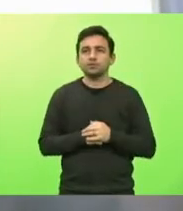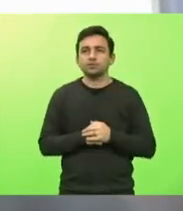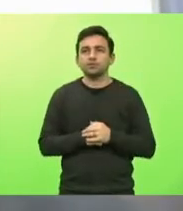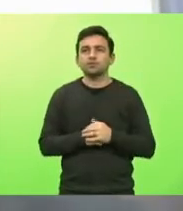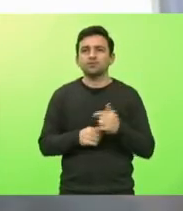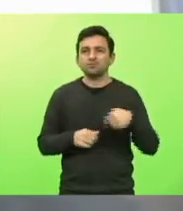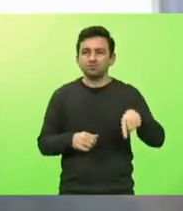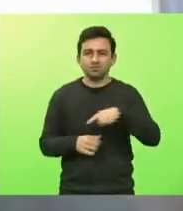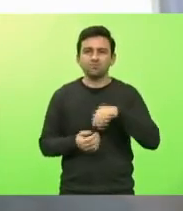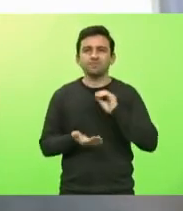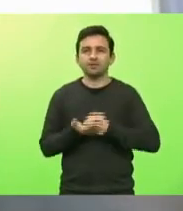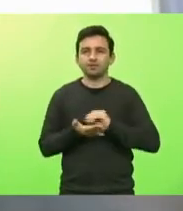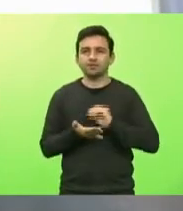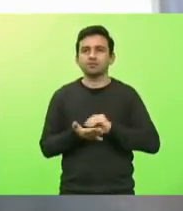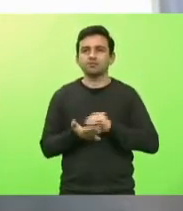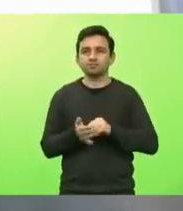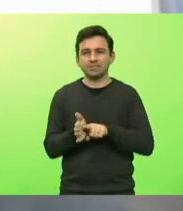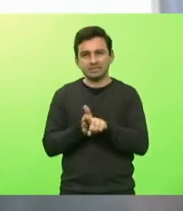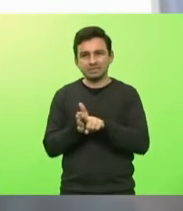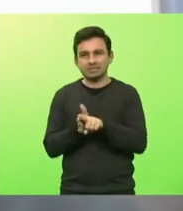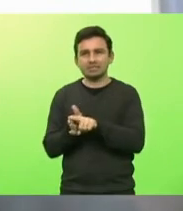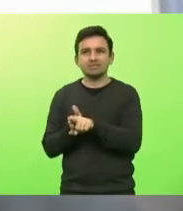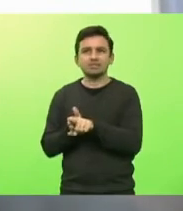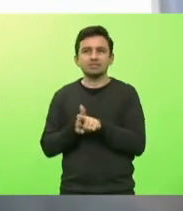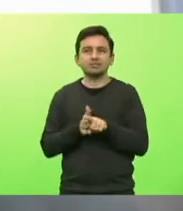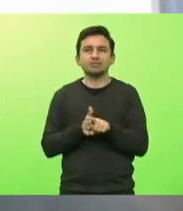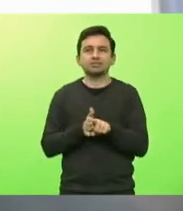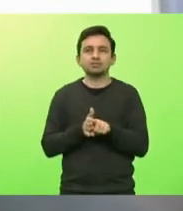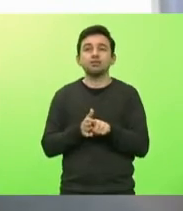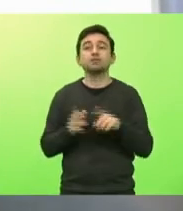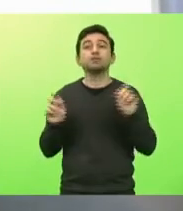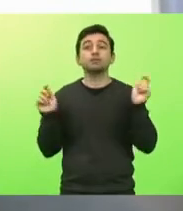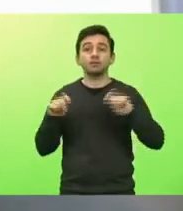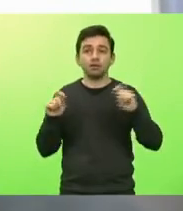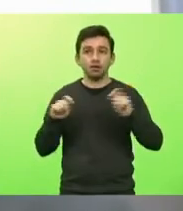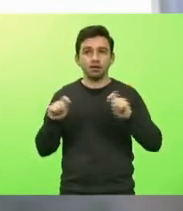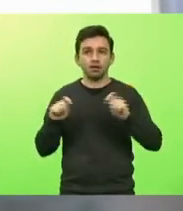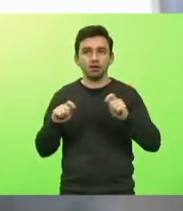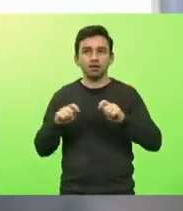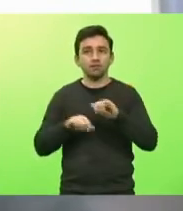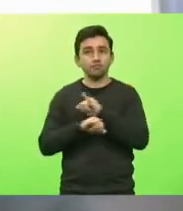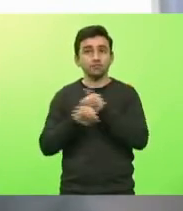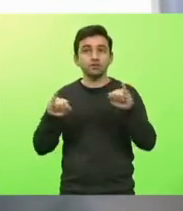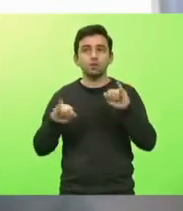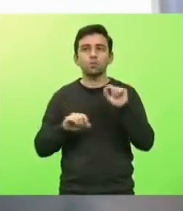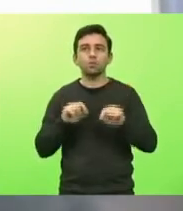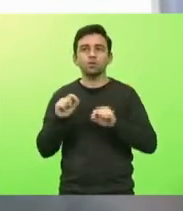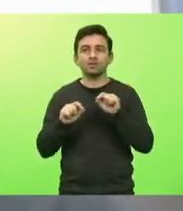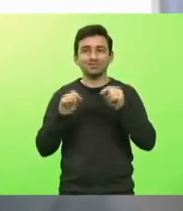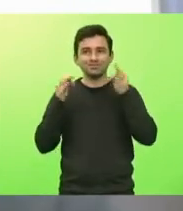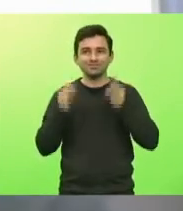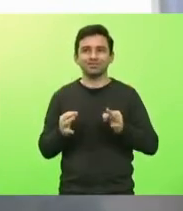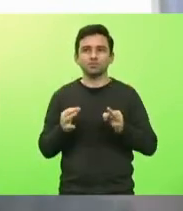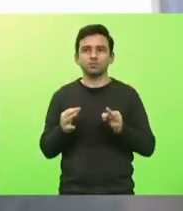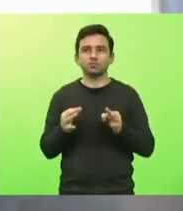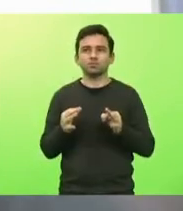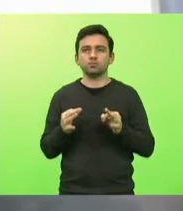carecermos de mais pesquisas, é possível afirmar hoje que